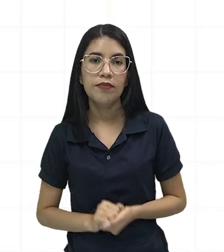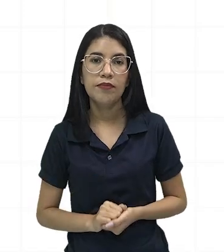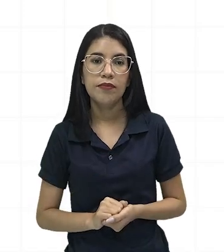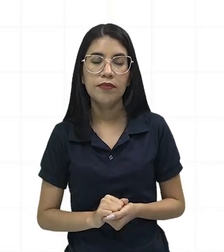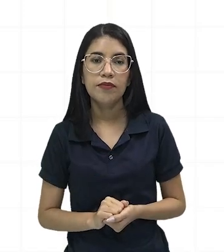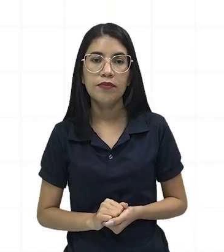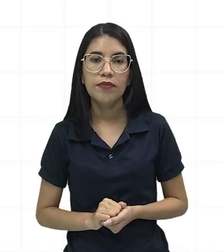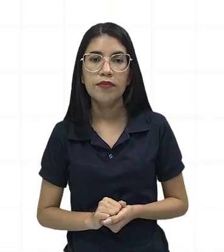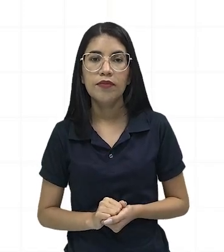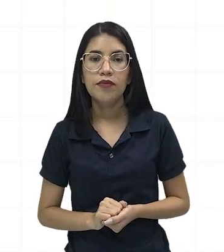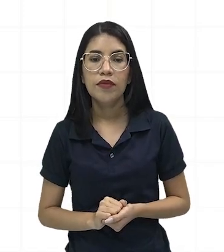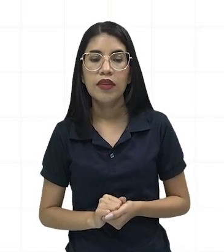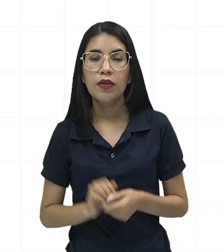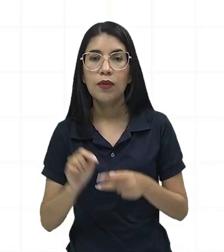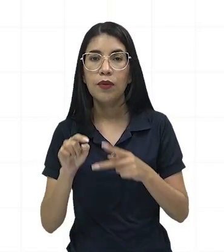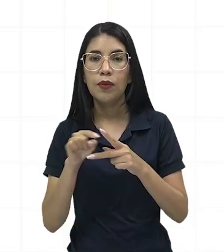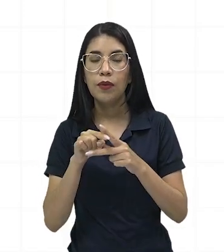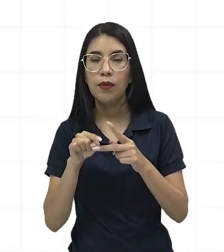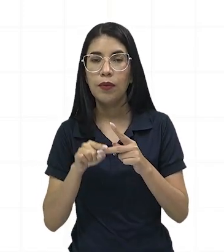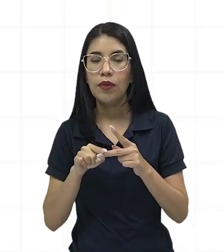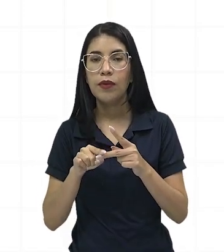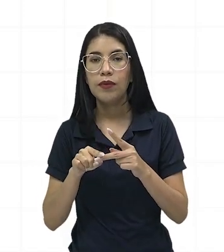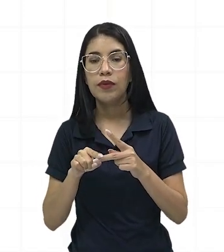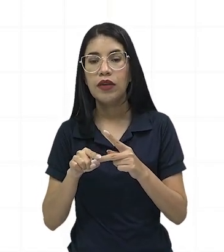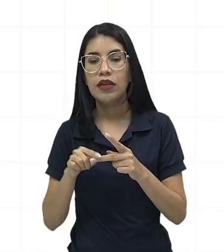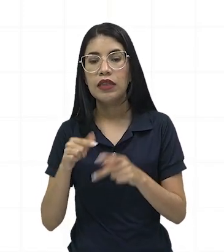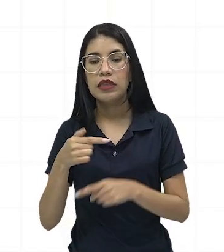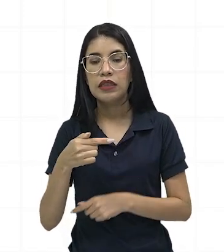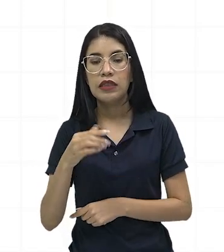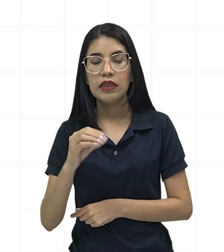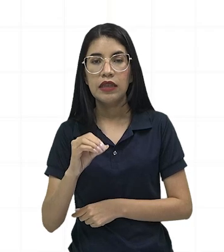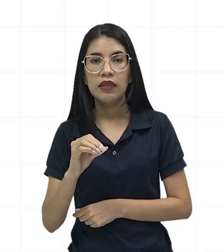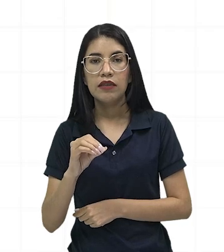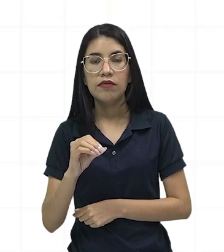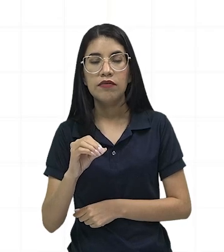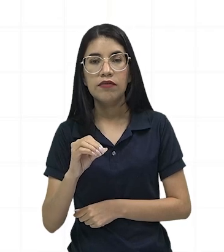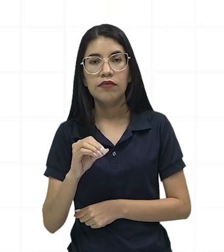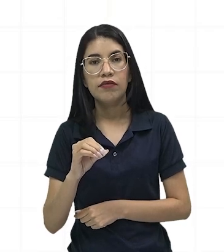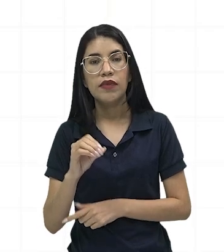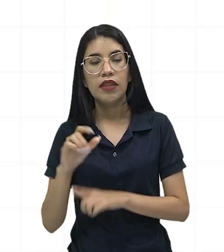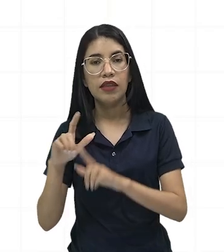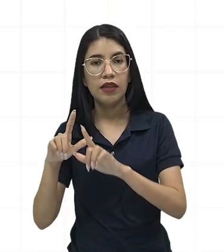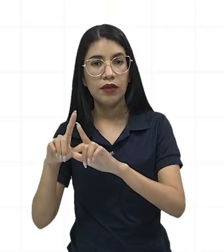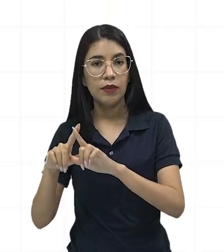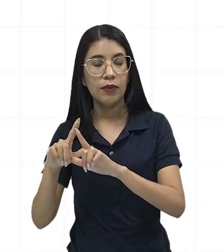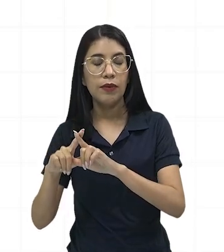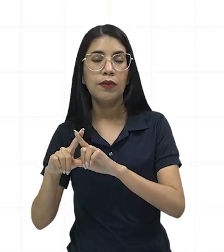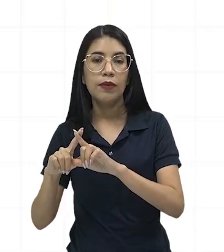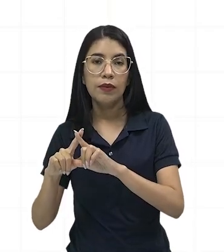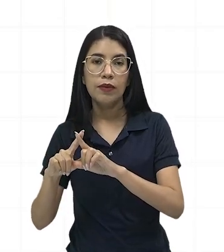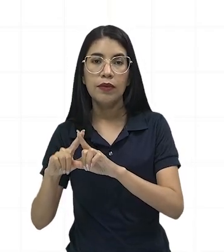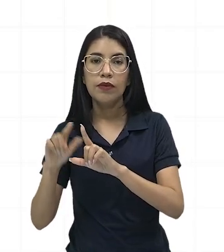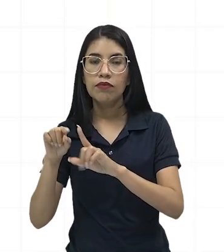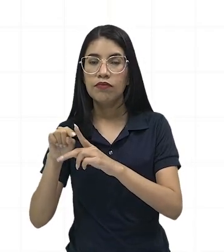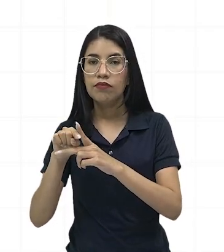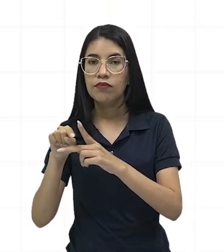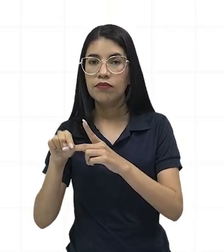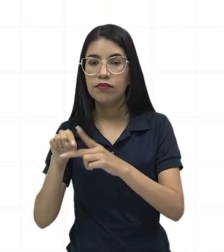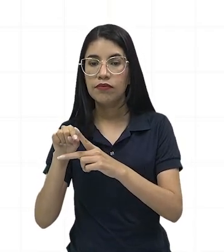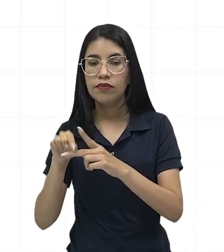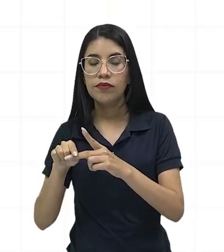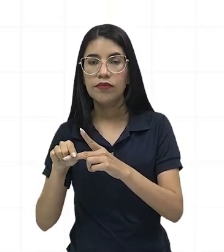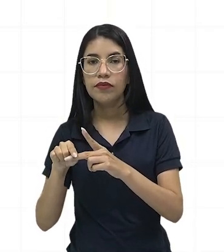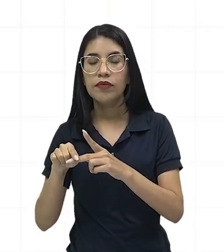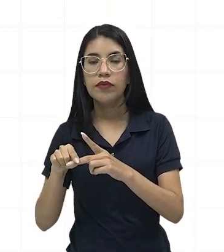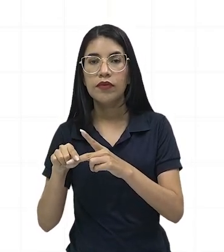Ó, o ângulo adjacente aqui é 70. E esse ângulo aqui, ó, que